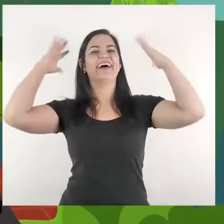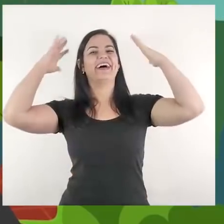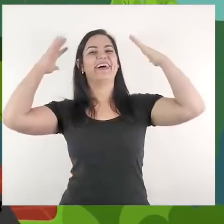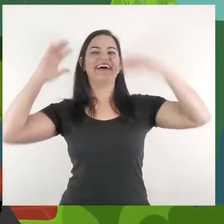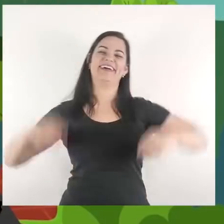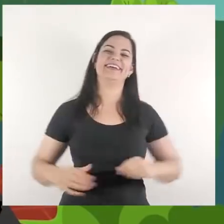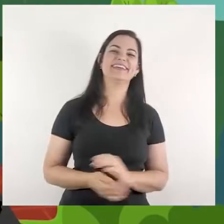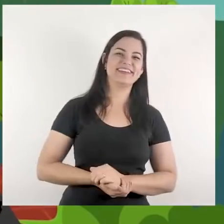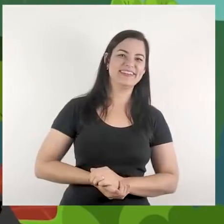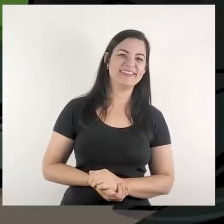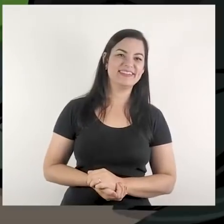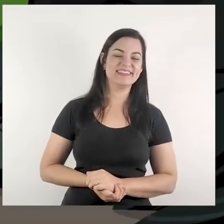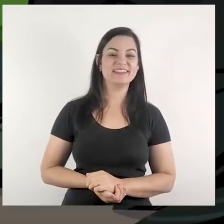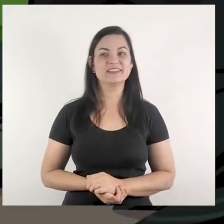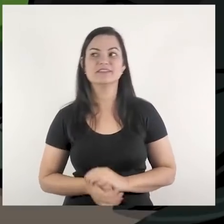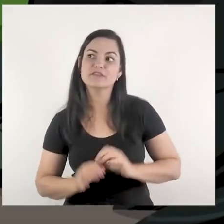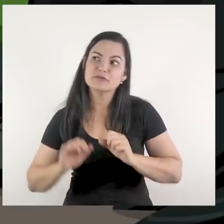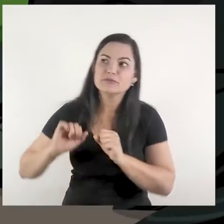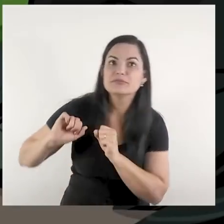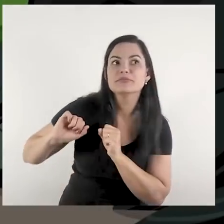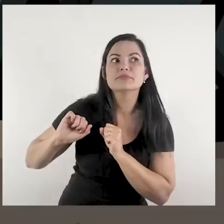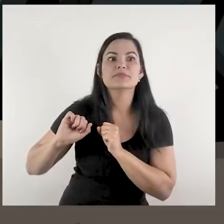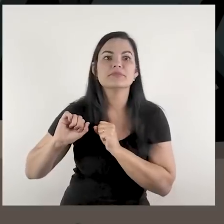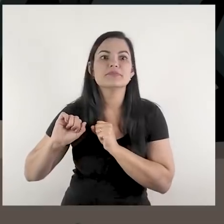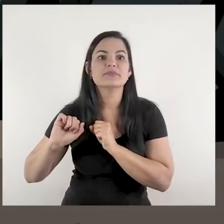Eba! Conseguimos!